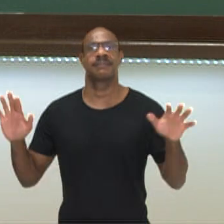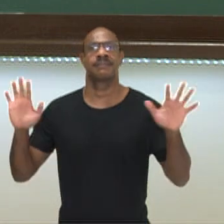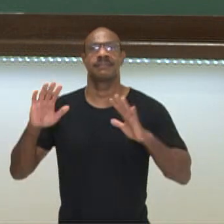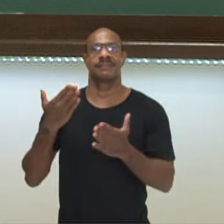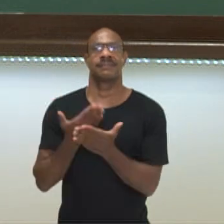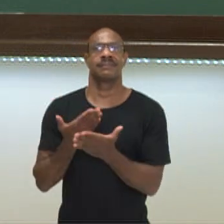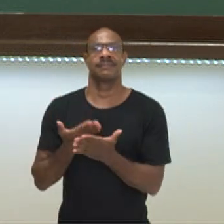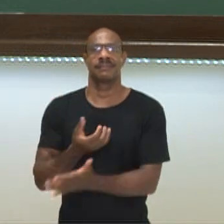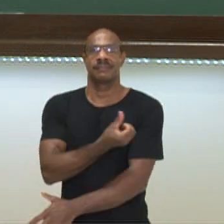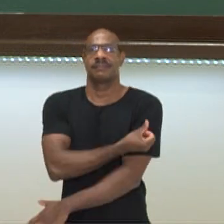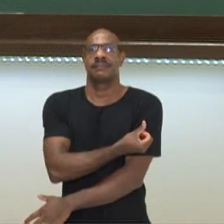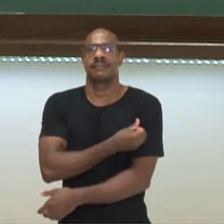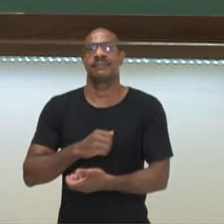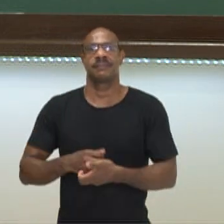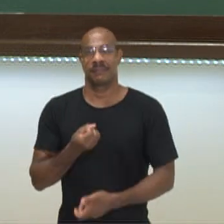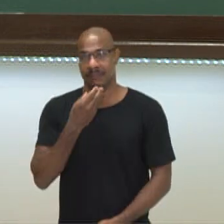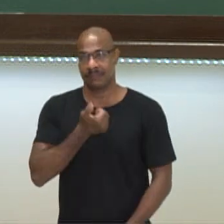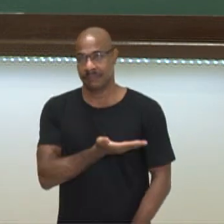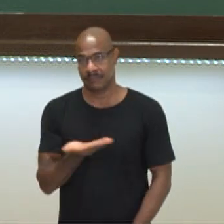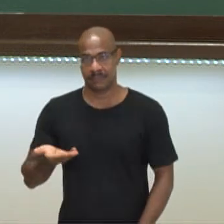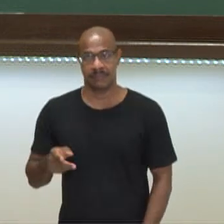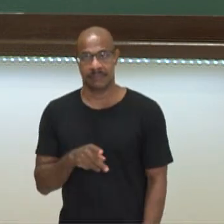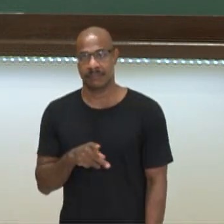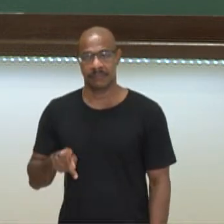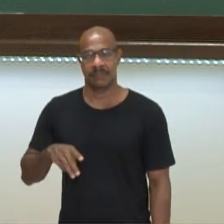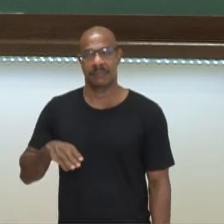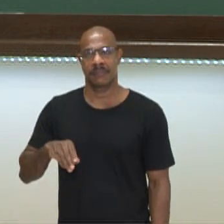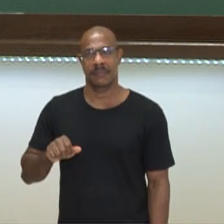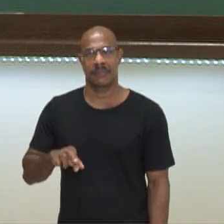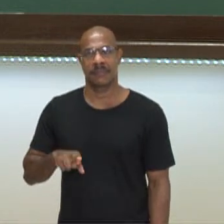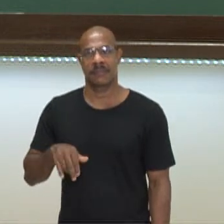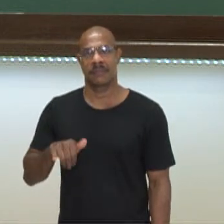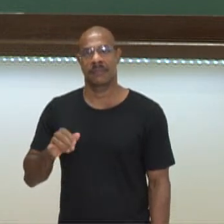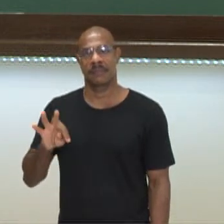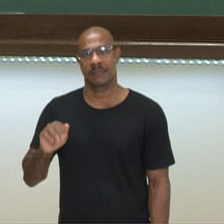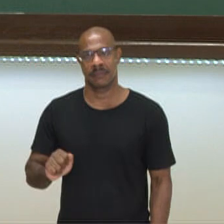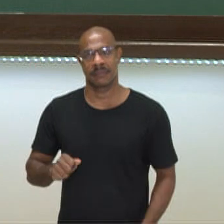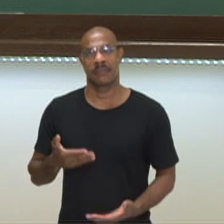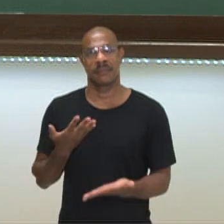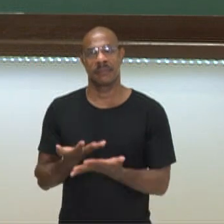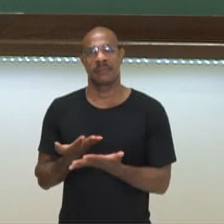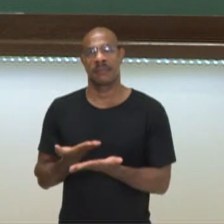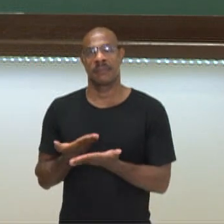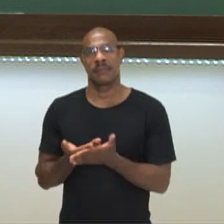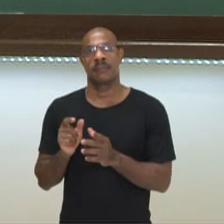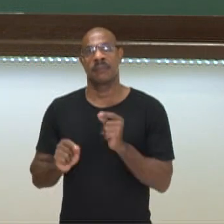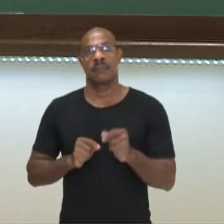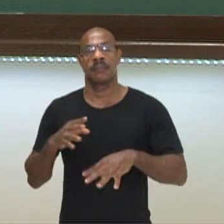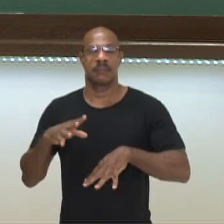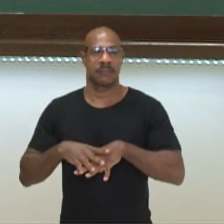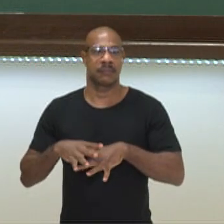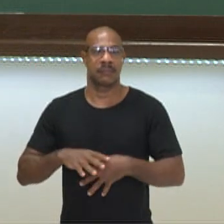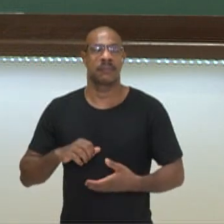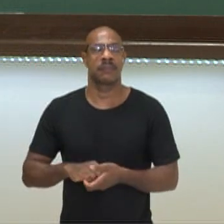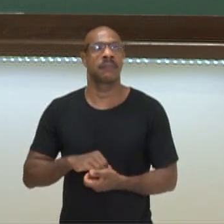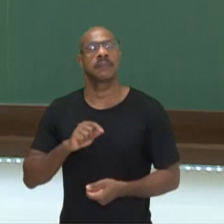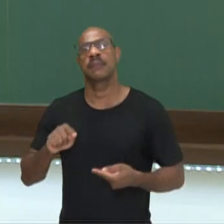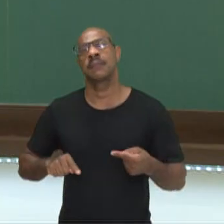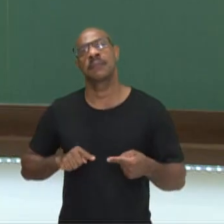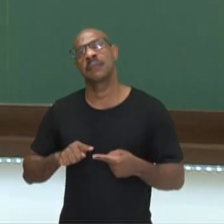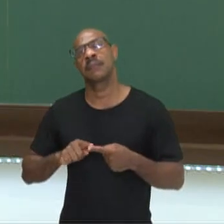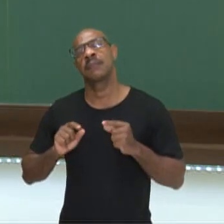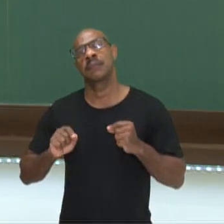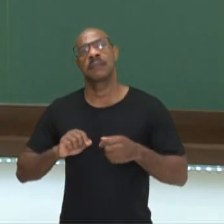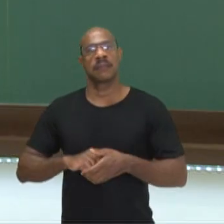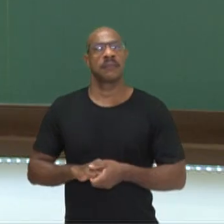Olá, estudante do sexto ano, tudo bem? Sou a professora Marita e a gente está aqui para uma aula de matemática. Qual o nosso objetivo de hoje?